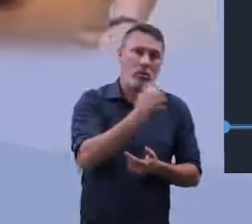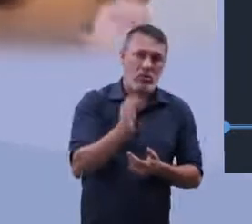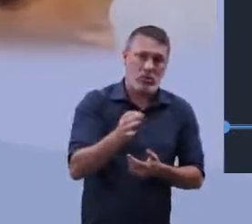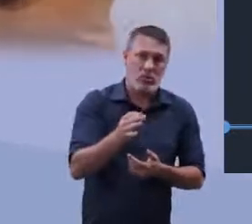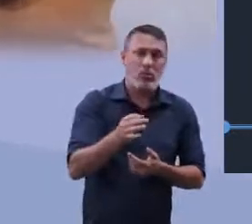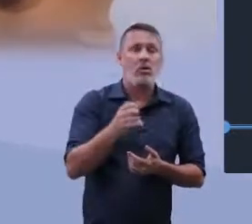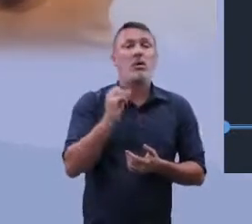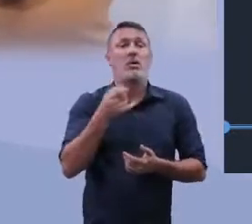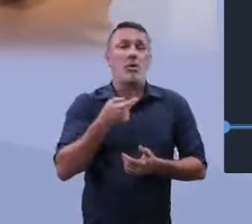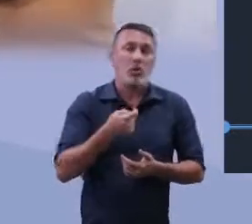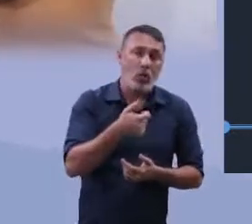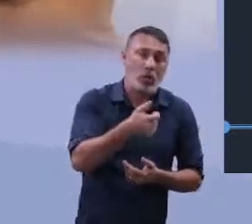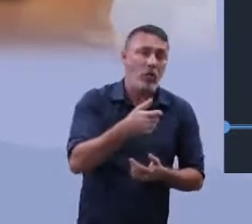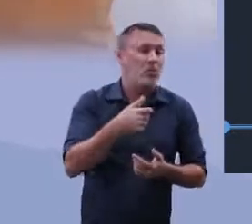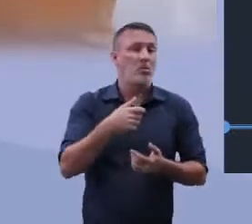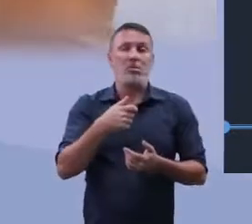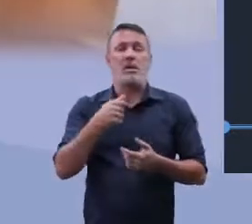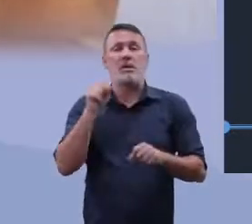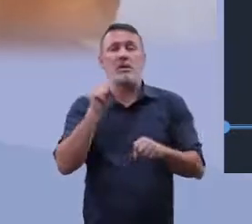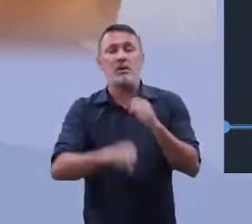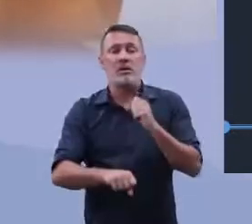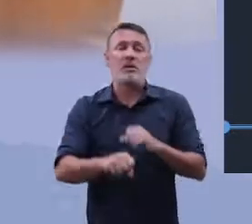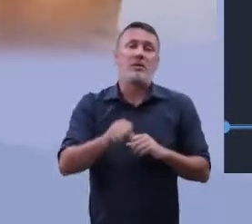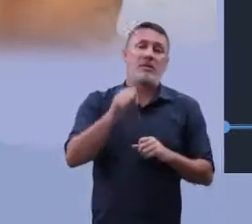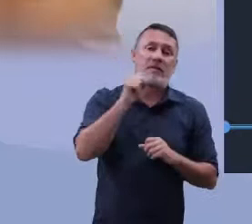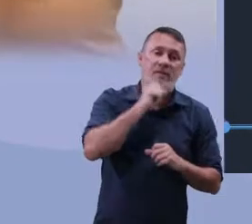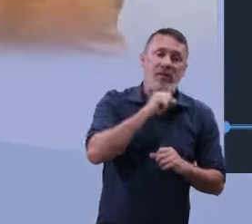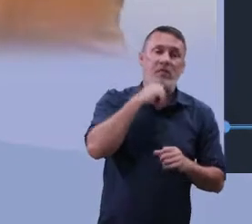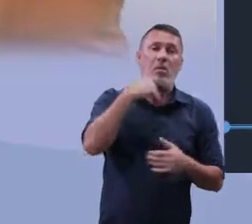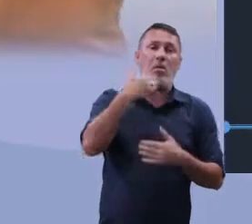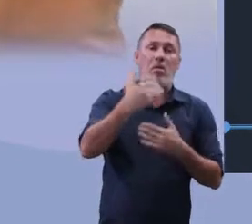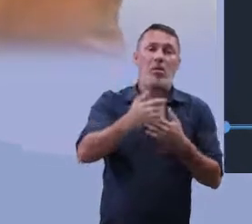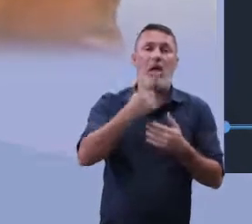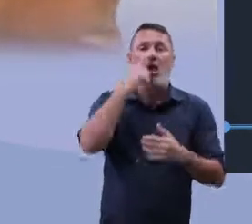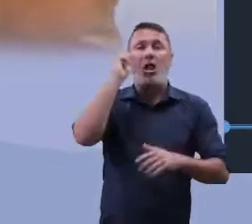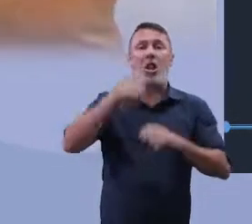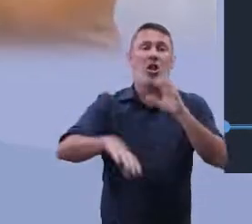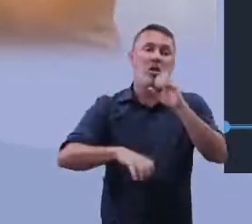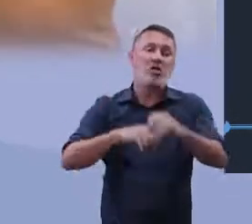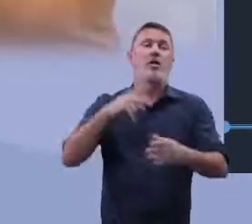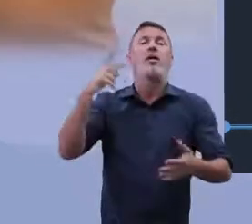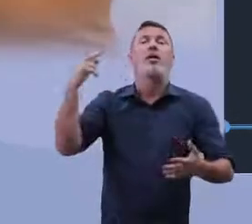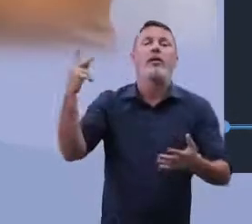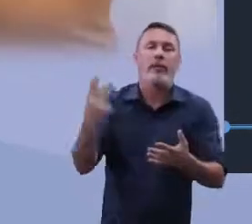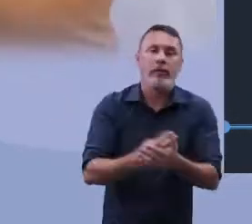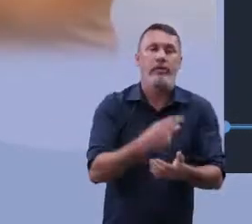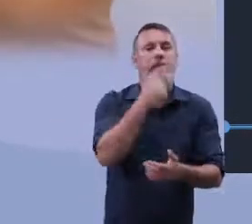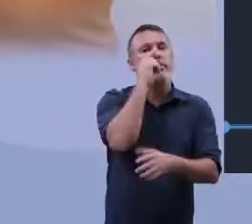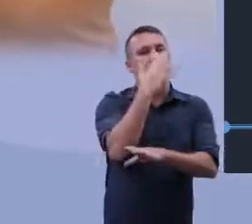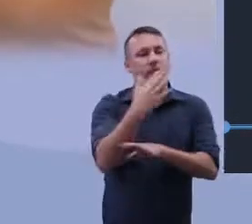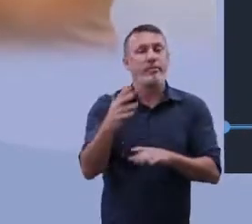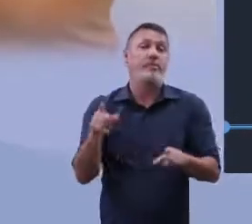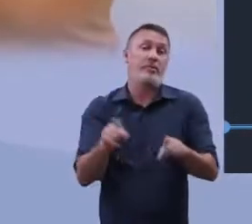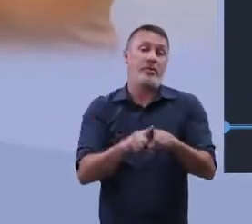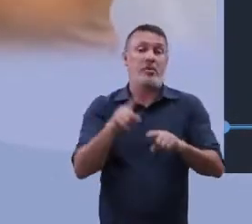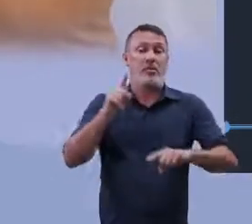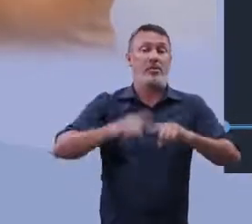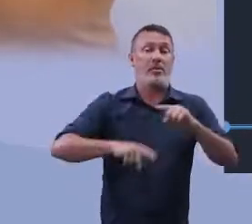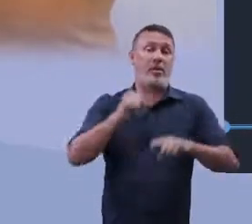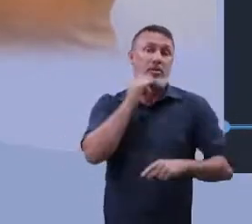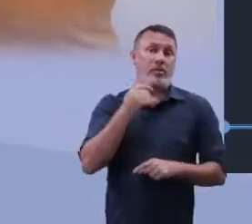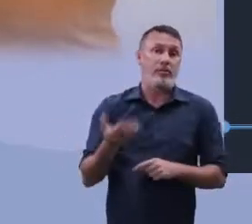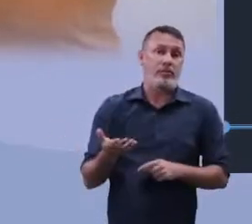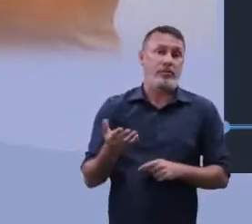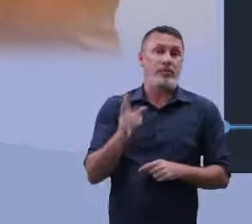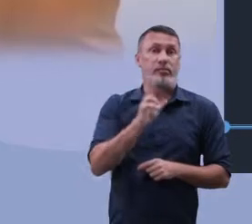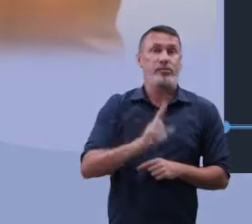e infelizmente, na maioria dos casos, vai para os lixões. Aí nós temos alguns prejuízos. E, obviamente, aquele objeto que foi feito, aquele elemento